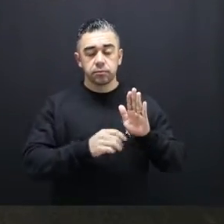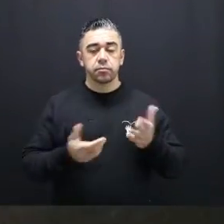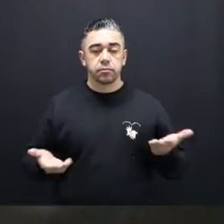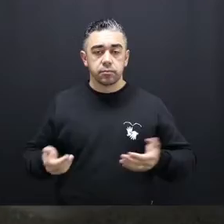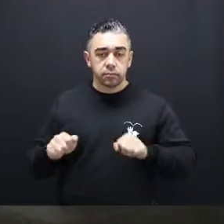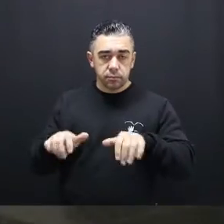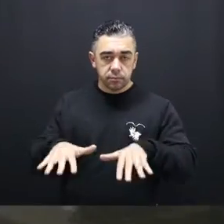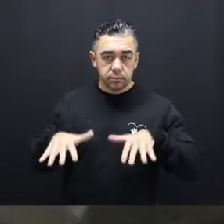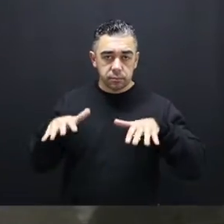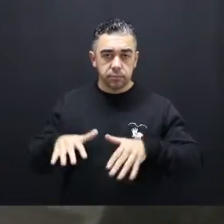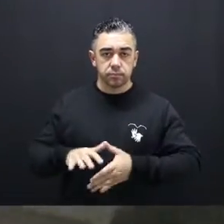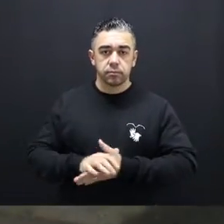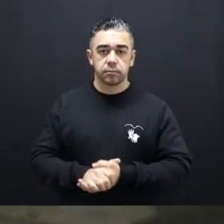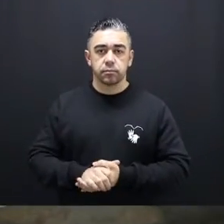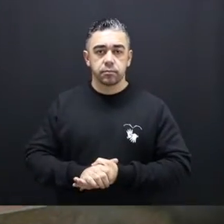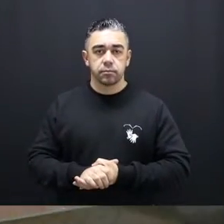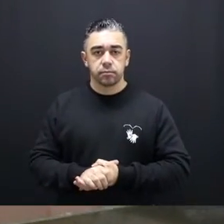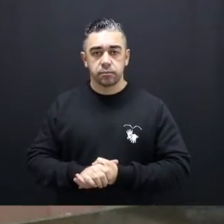sessão